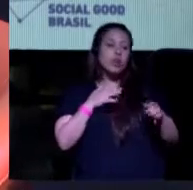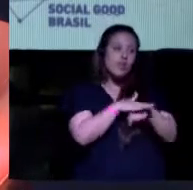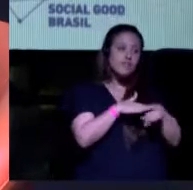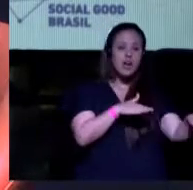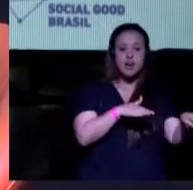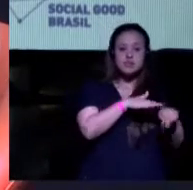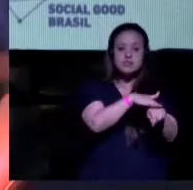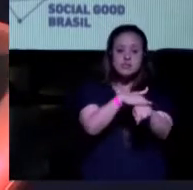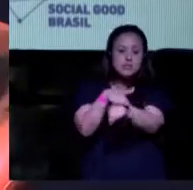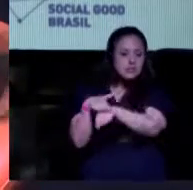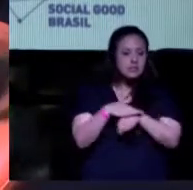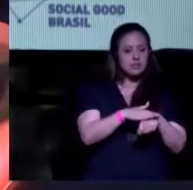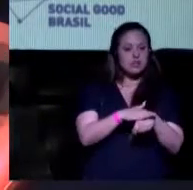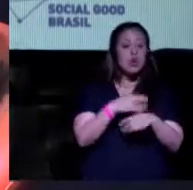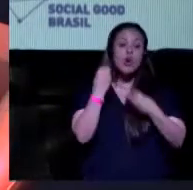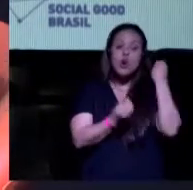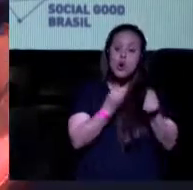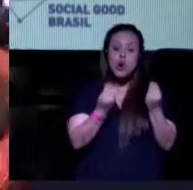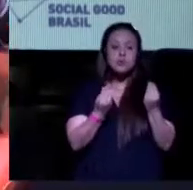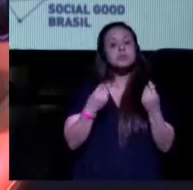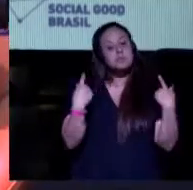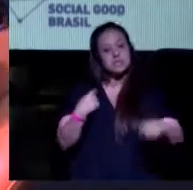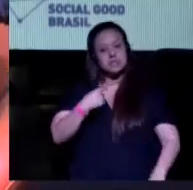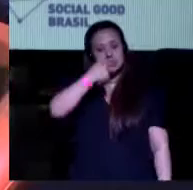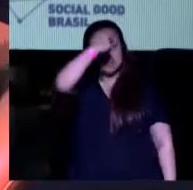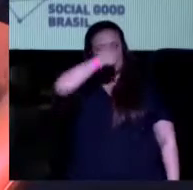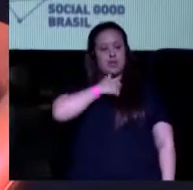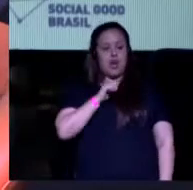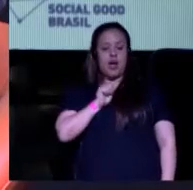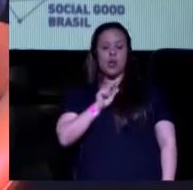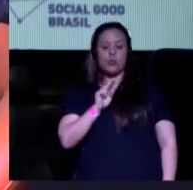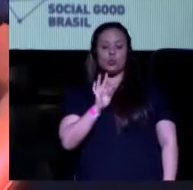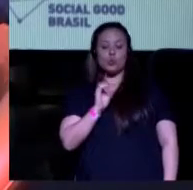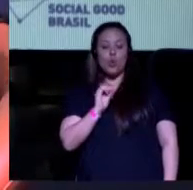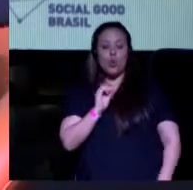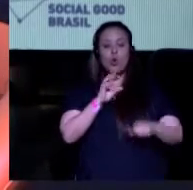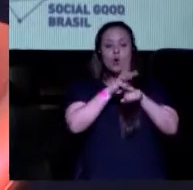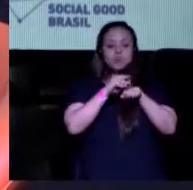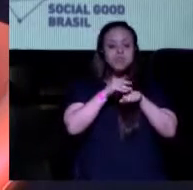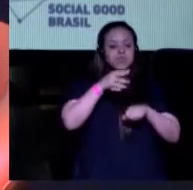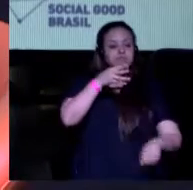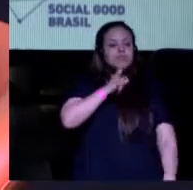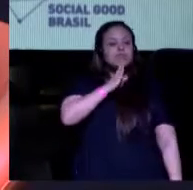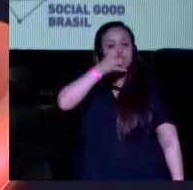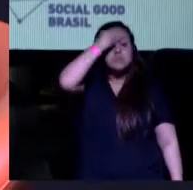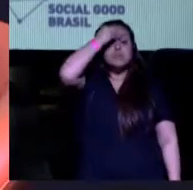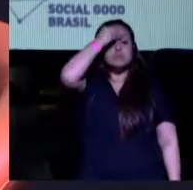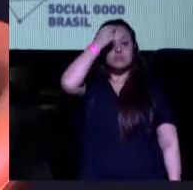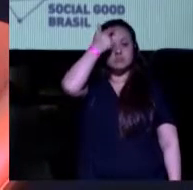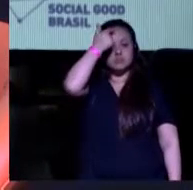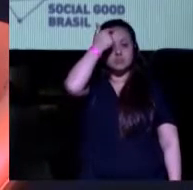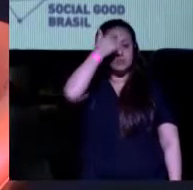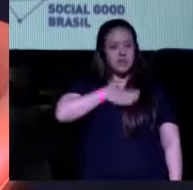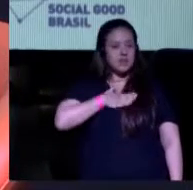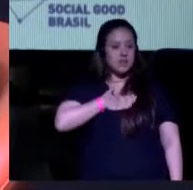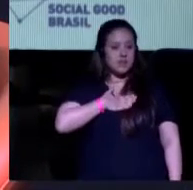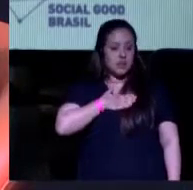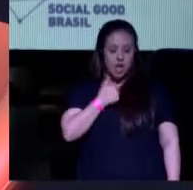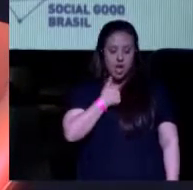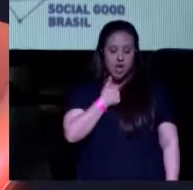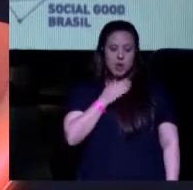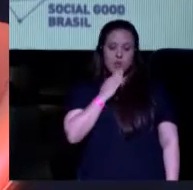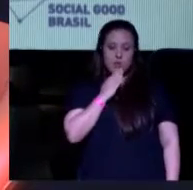autoconsciente não sei isso eu não sei eu não tenho a resposta mas o que eu sei é que não há uma outra maneira para